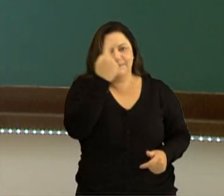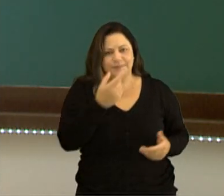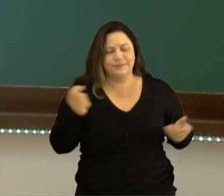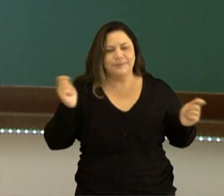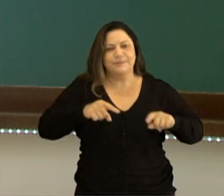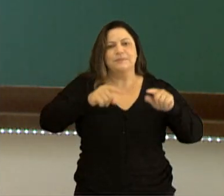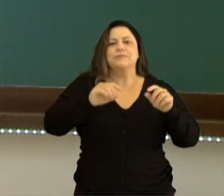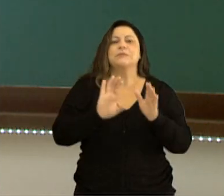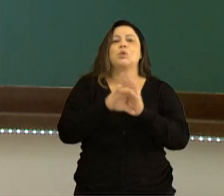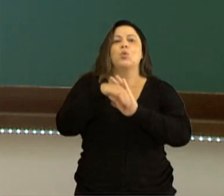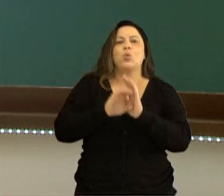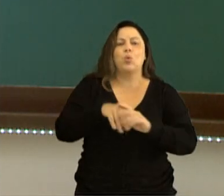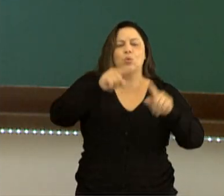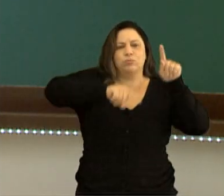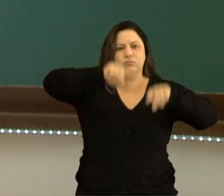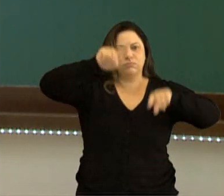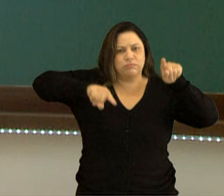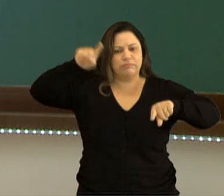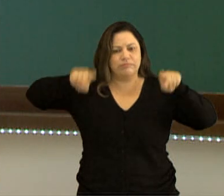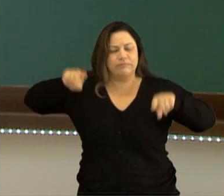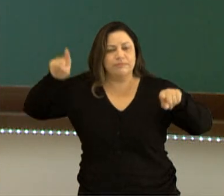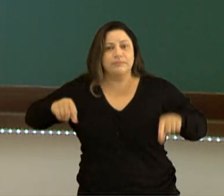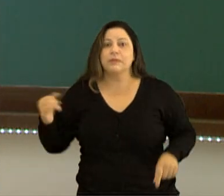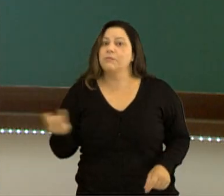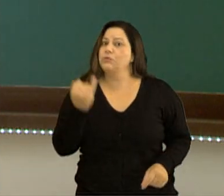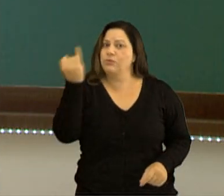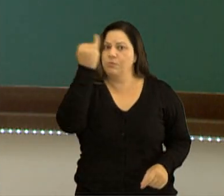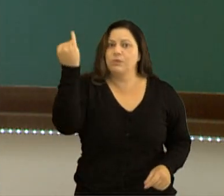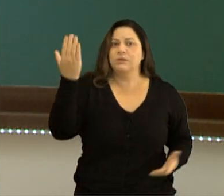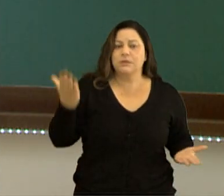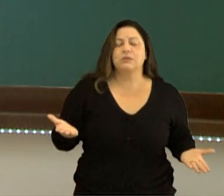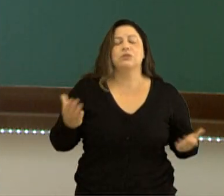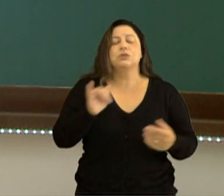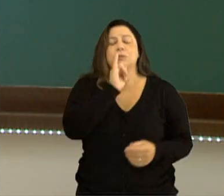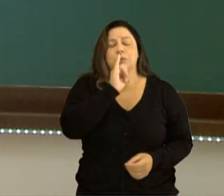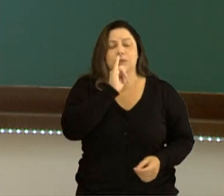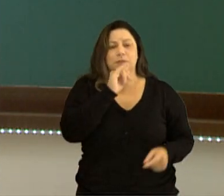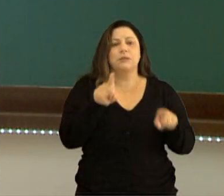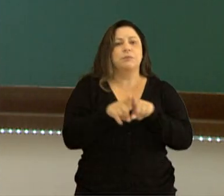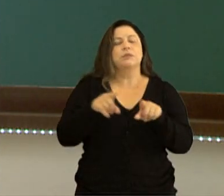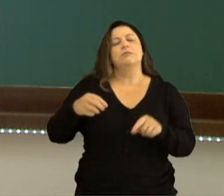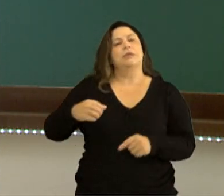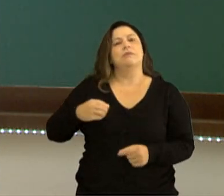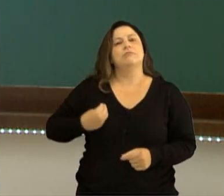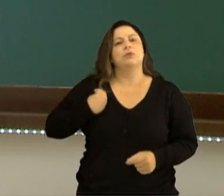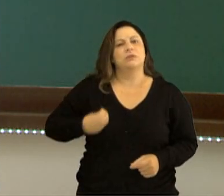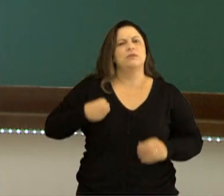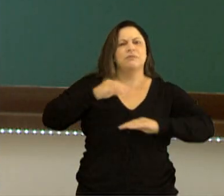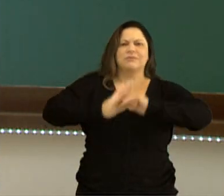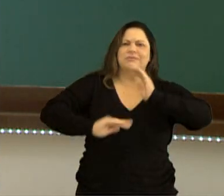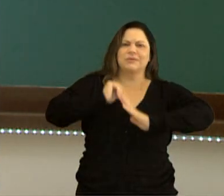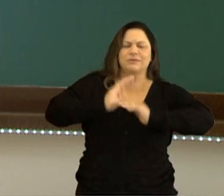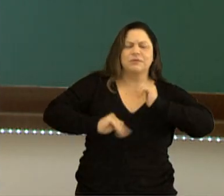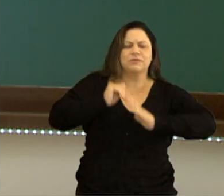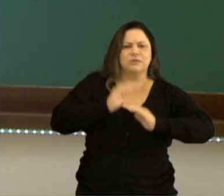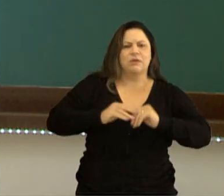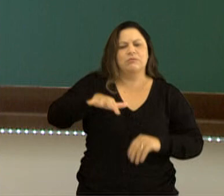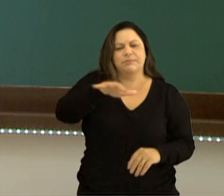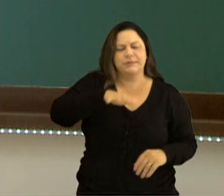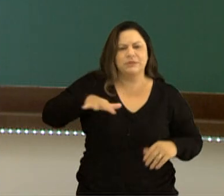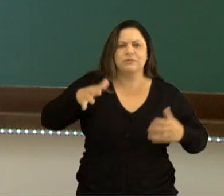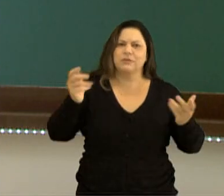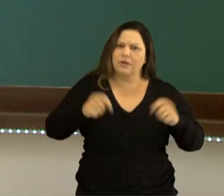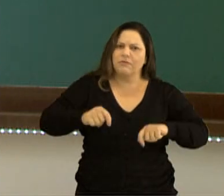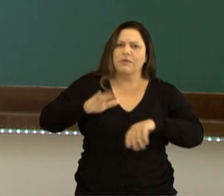são enormes e muito importantes na nossa vida. Sem falar, por exemplo, na nossa vida profissional, que dependendo da área, você vai